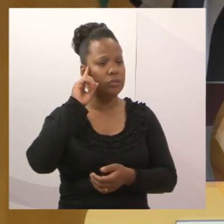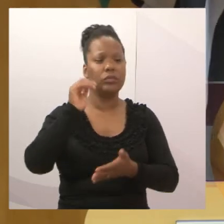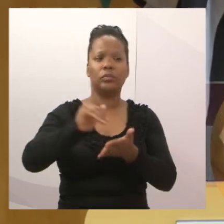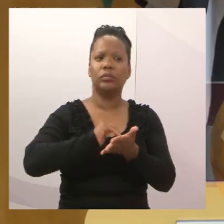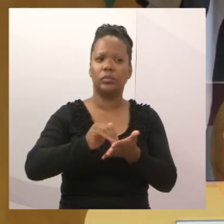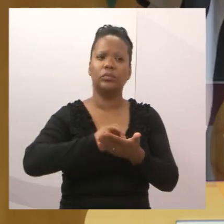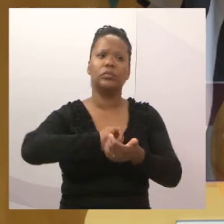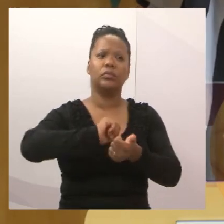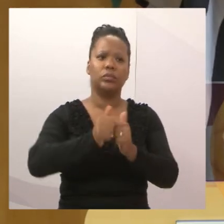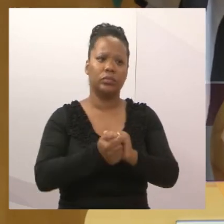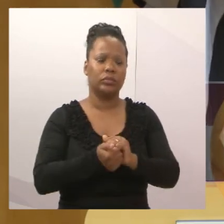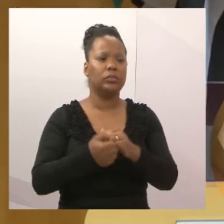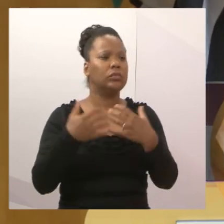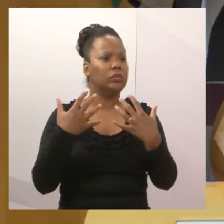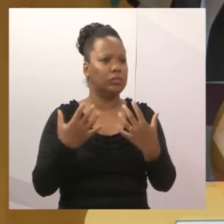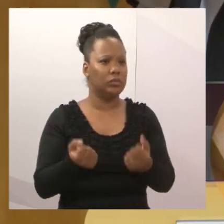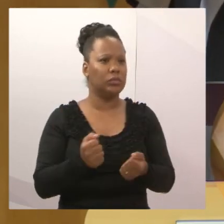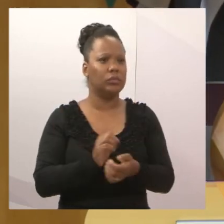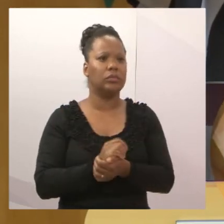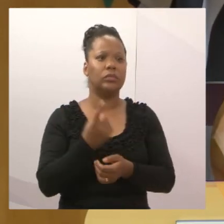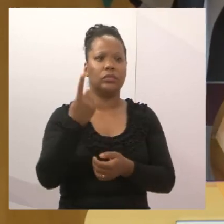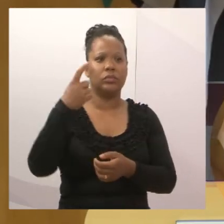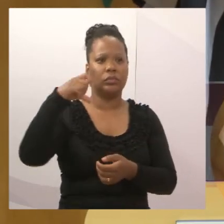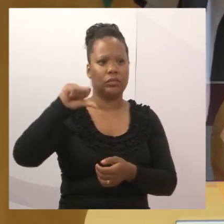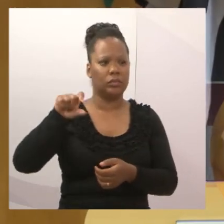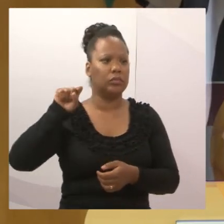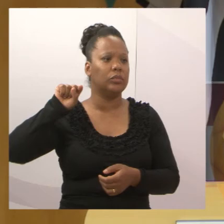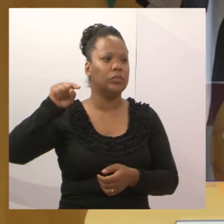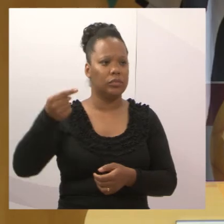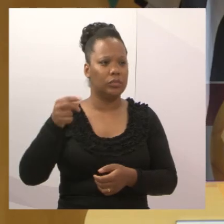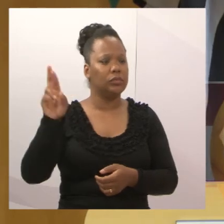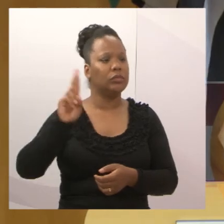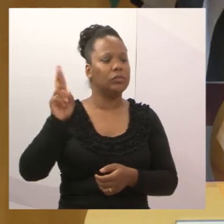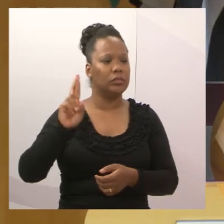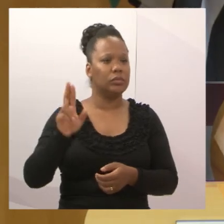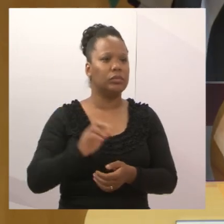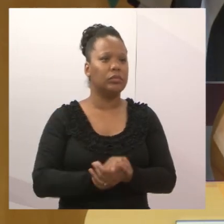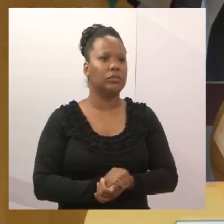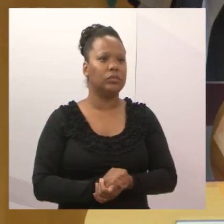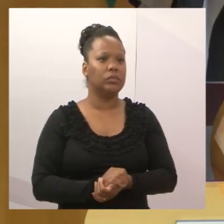Secretaria de Esporte recebe R$19 mil.